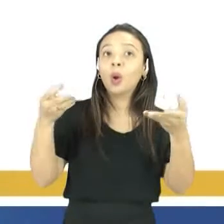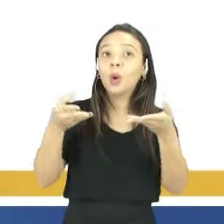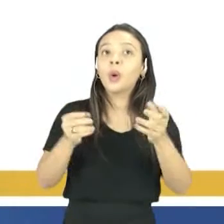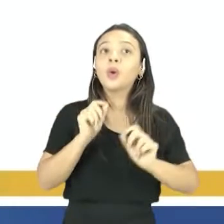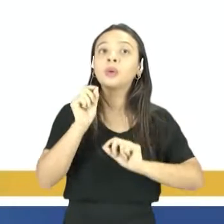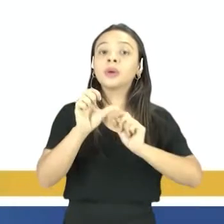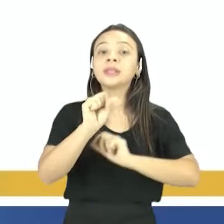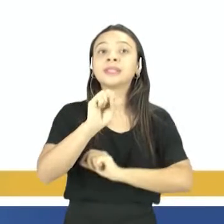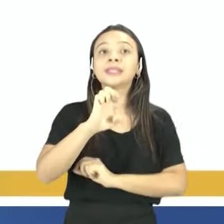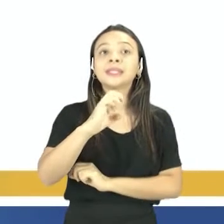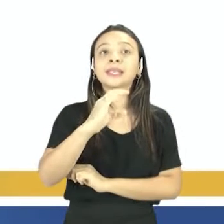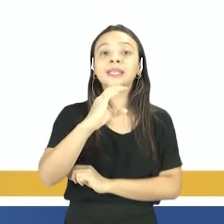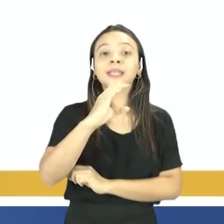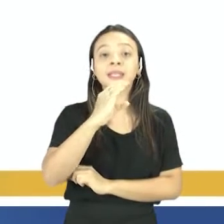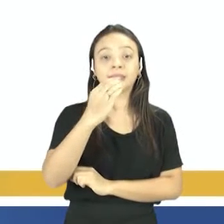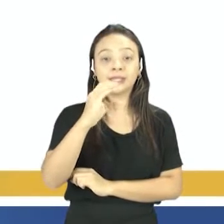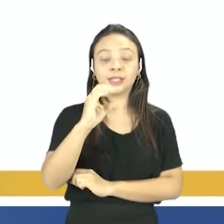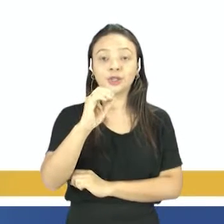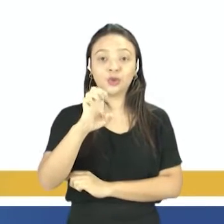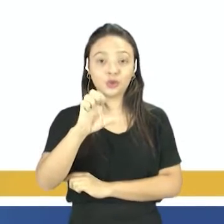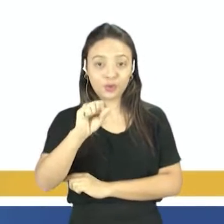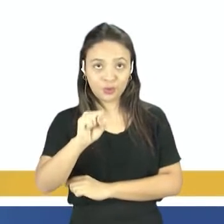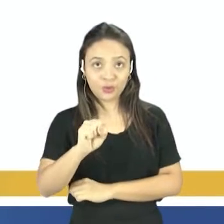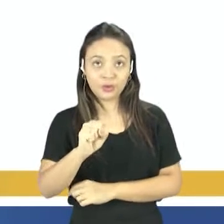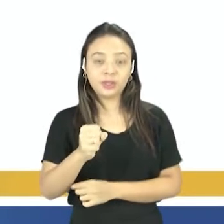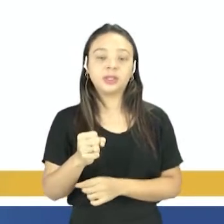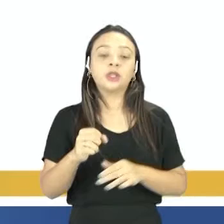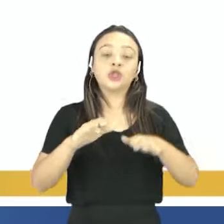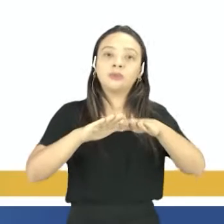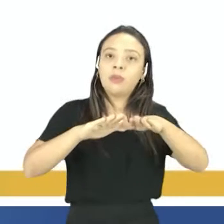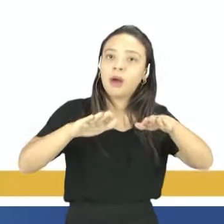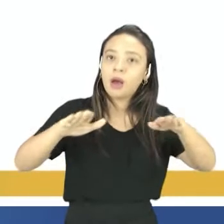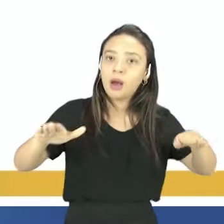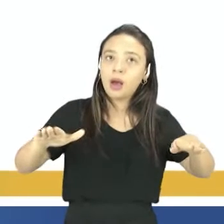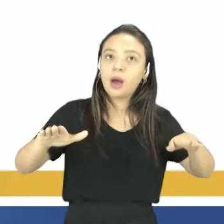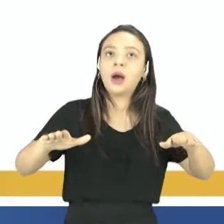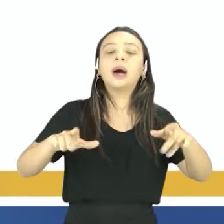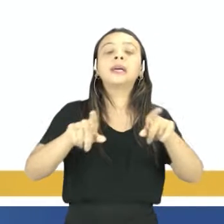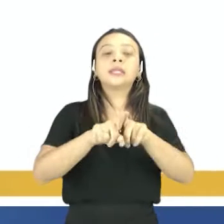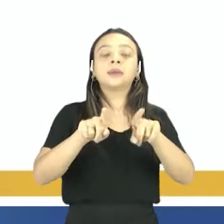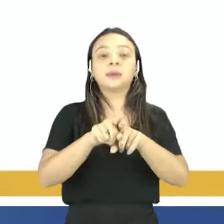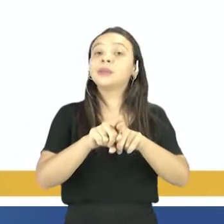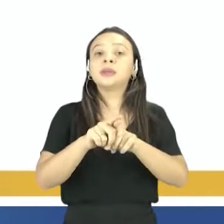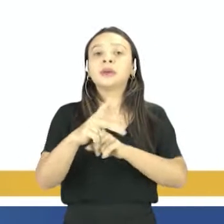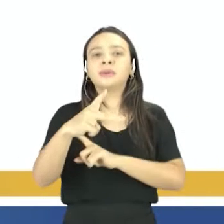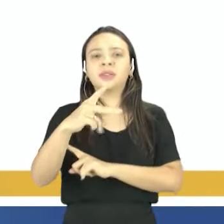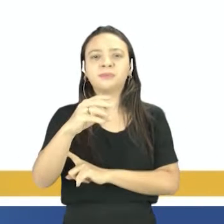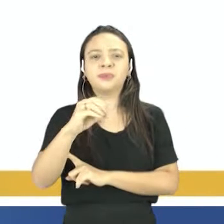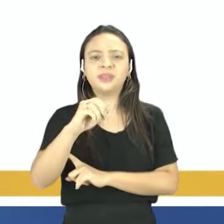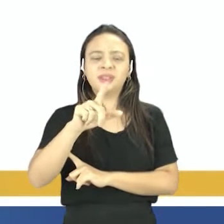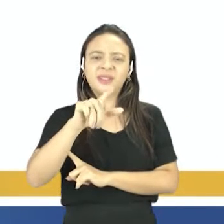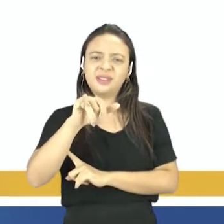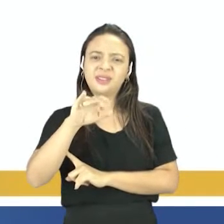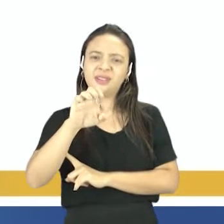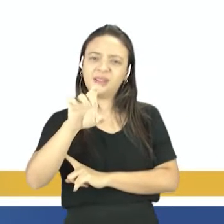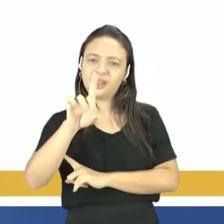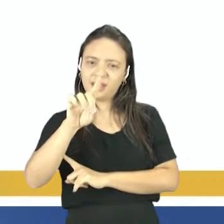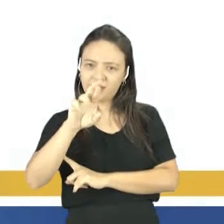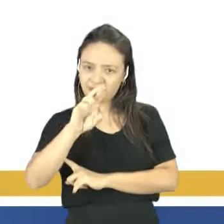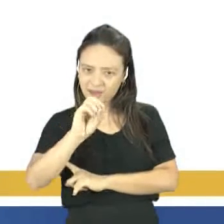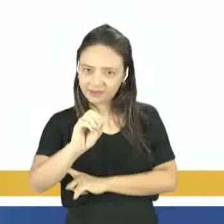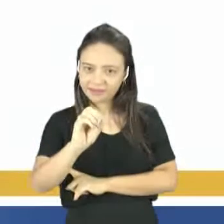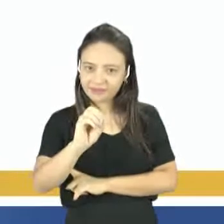é secções de figuras planas e poliedros, um conteúdo muito legal, dando a extensão da nossa última aula.